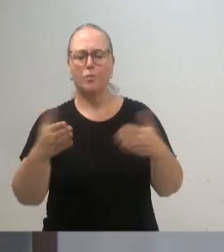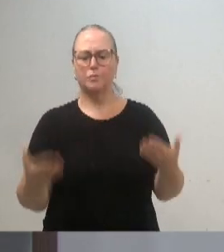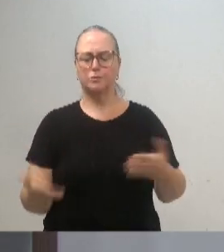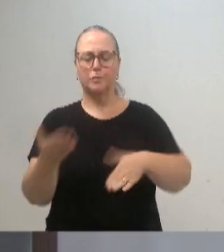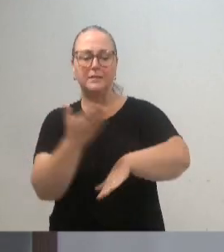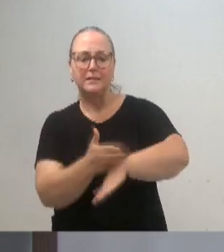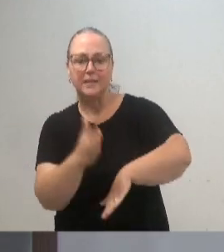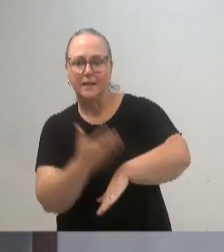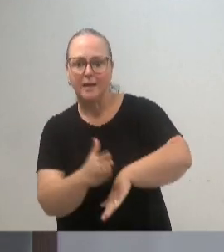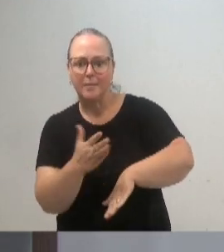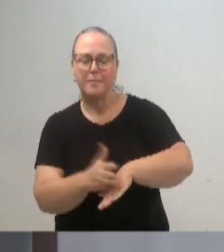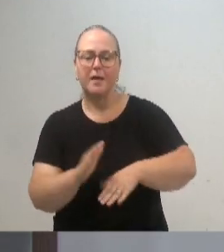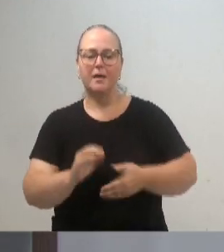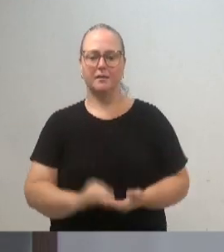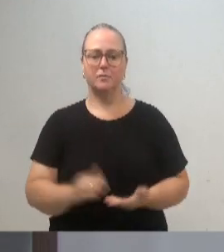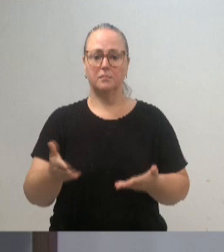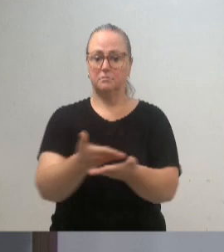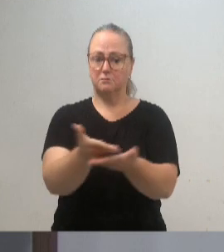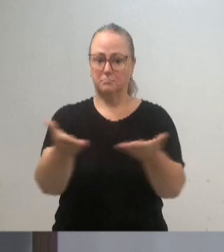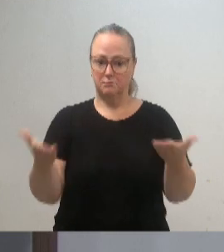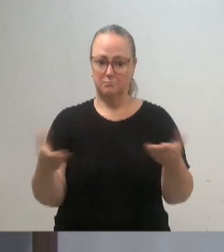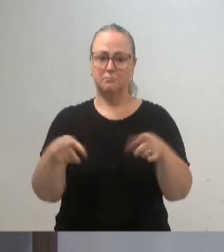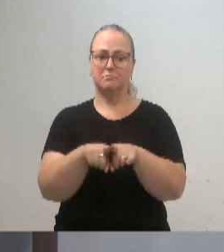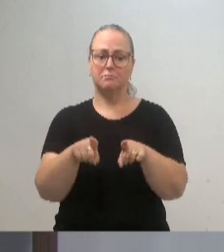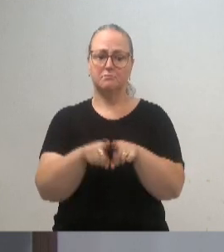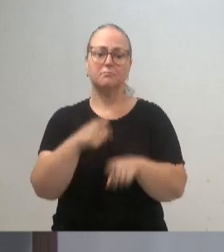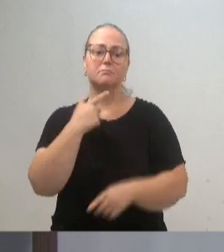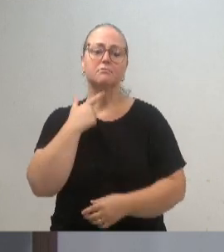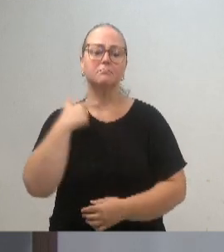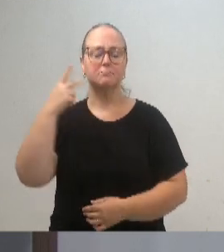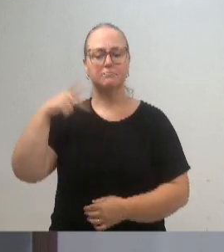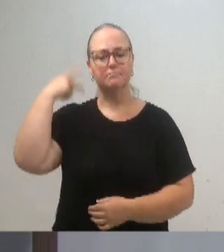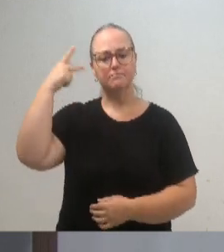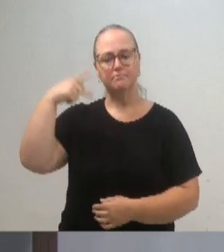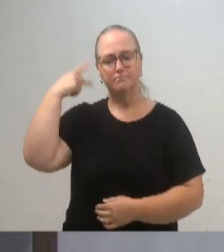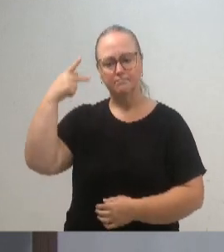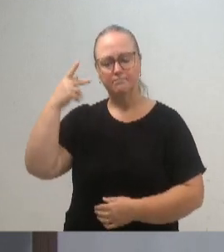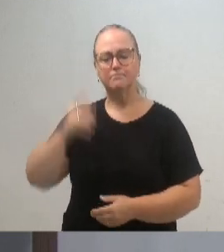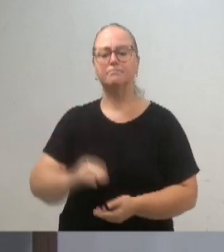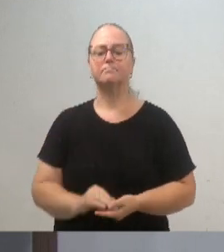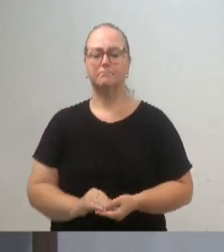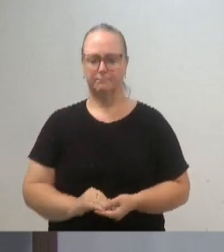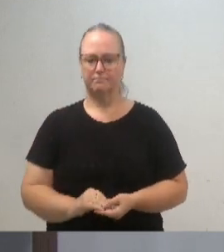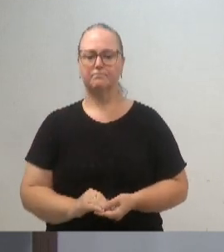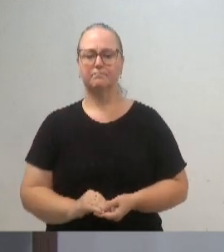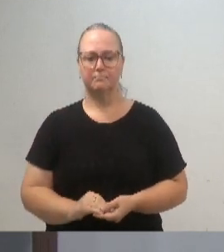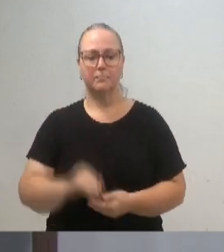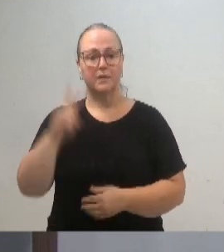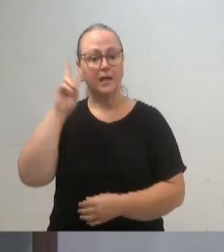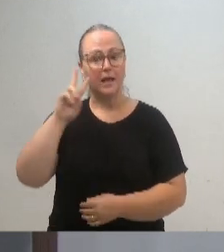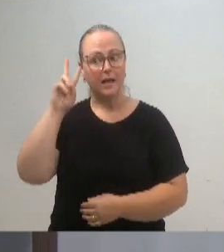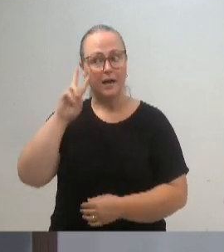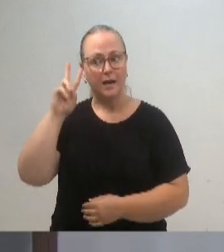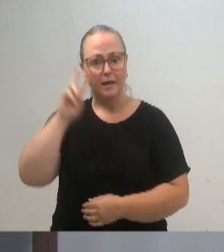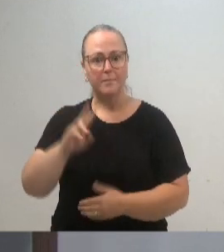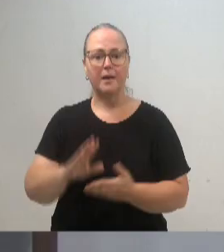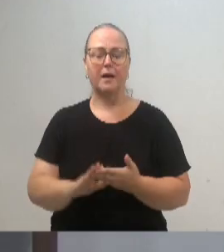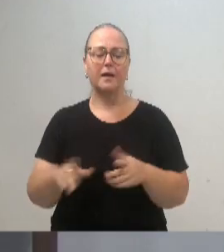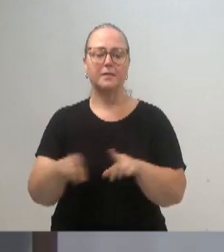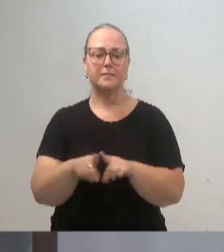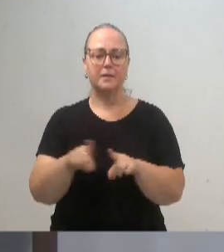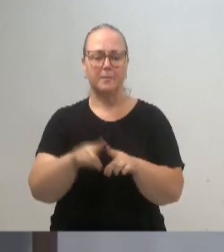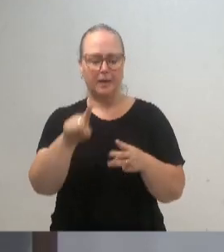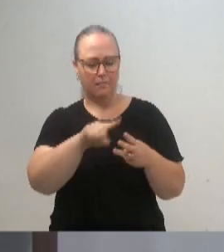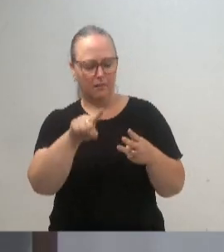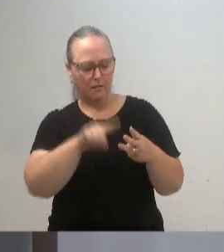e agora é com vocês, vontade política. Eu quero que vocês lembrem dessa minha fala e dessas 3